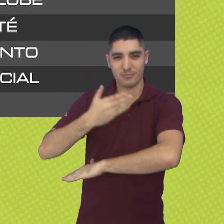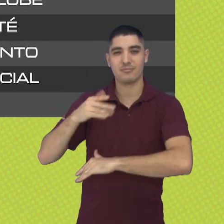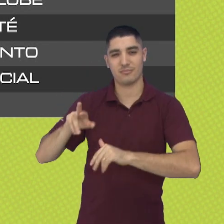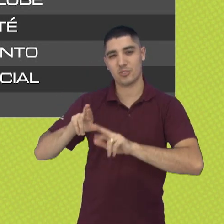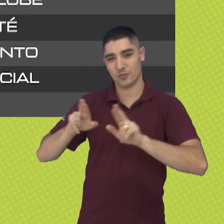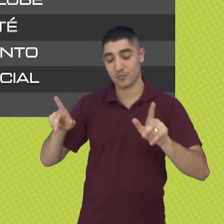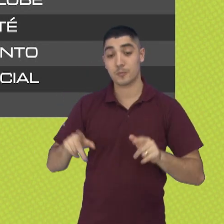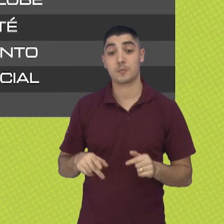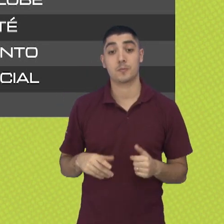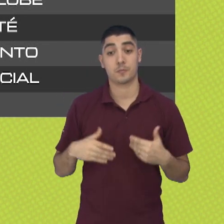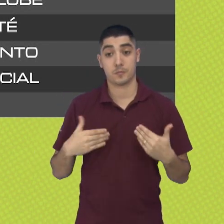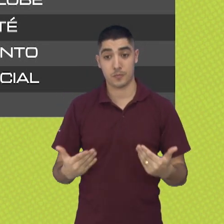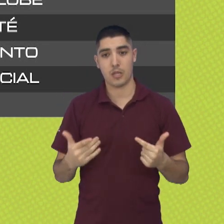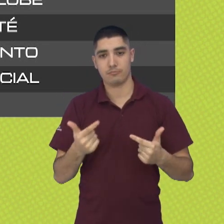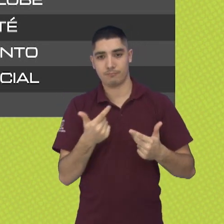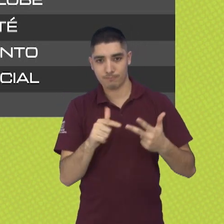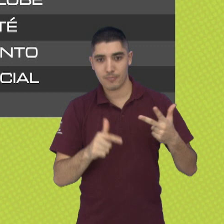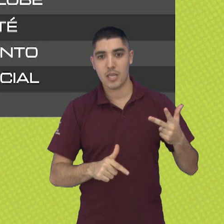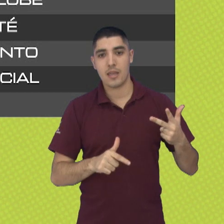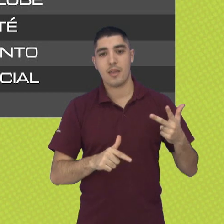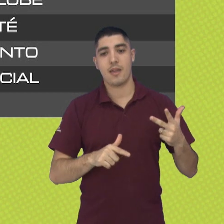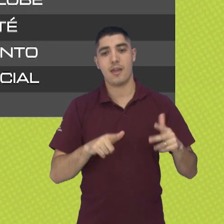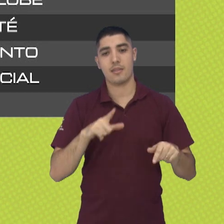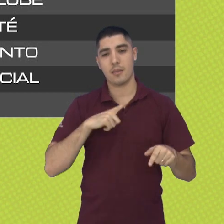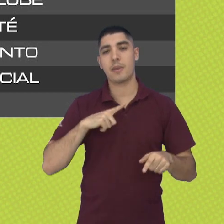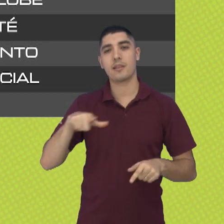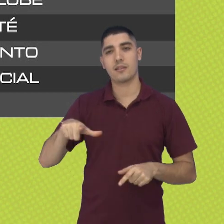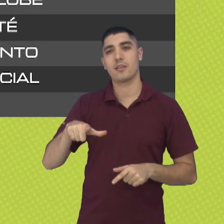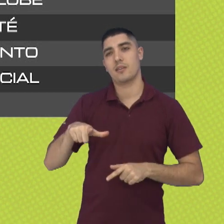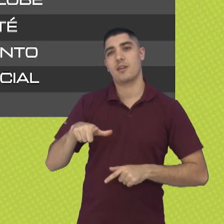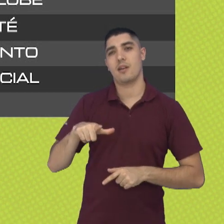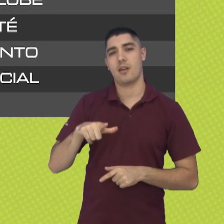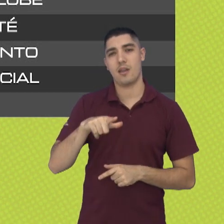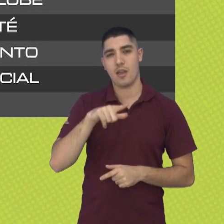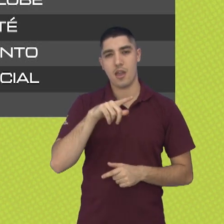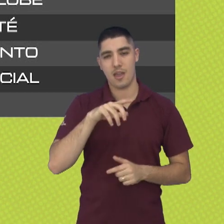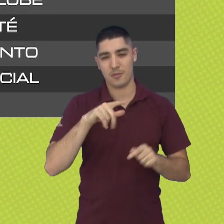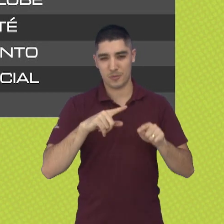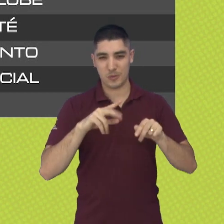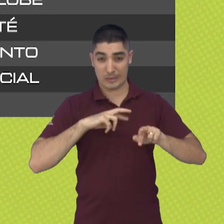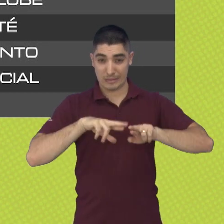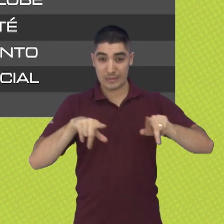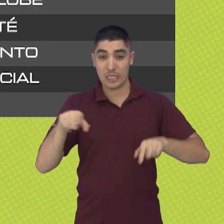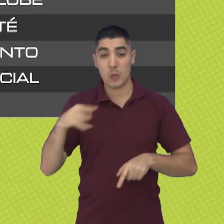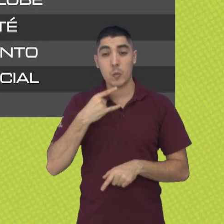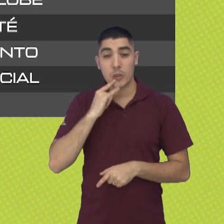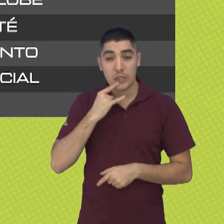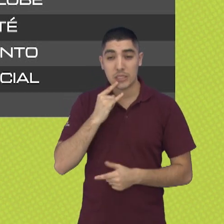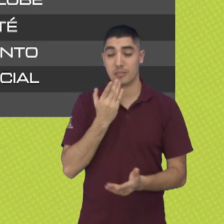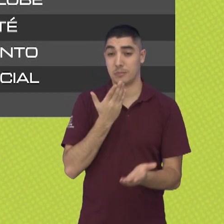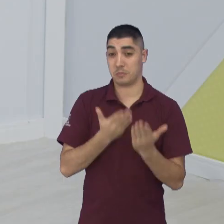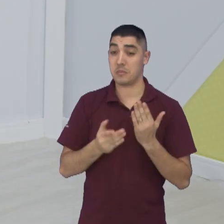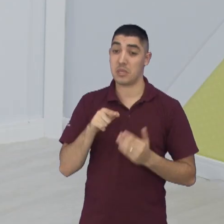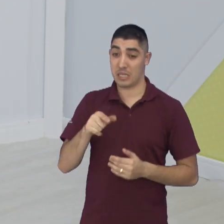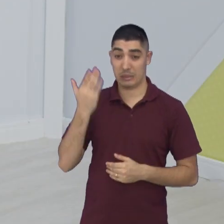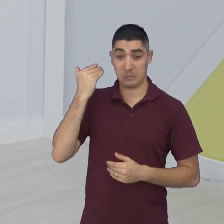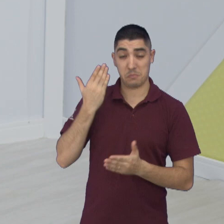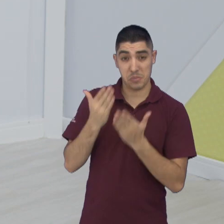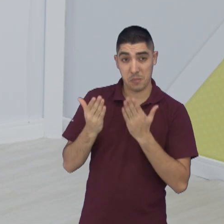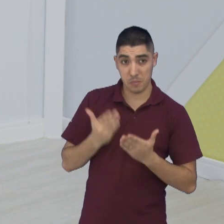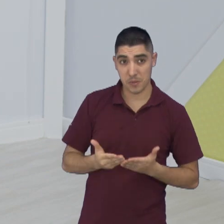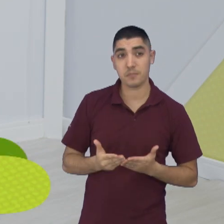Bento, 7h30, Linense Comercial, fechando a rodada 15 de Piracicaba, tá só tropeçando 15, hein, contra o Oeste